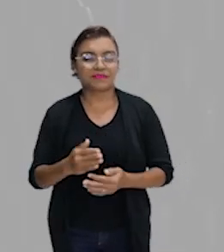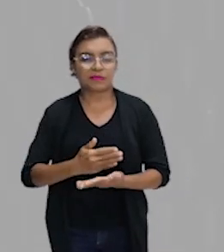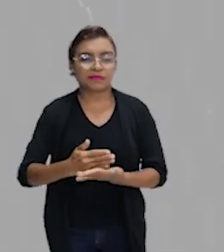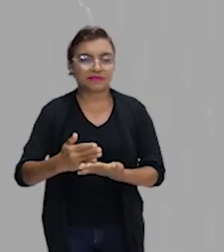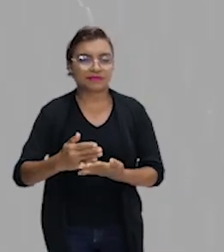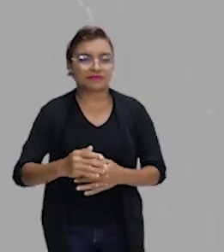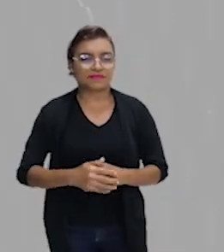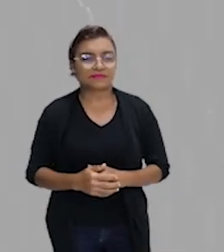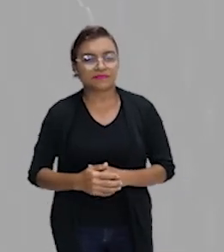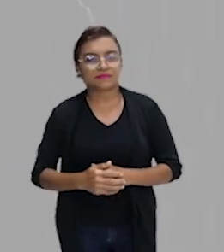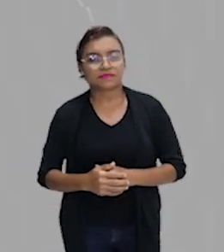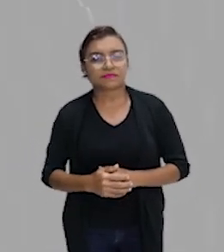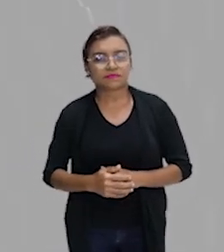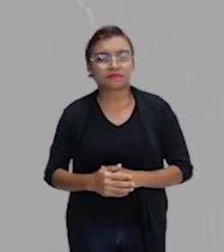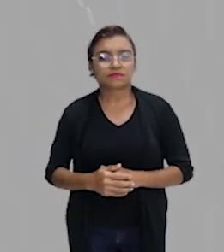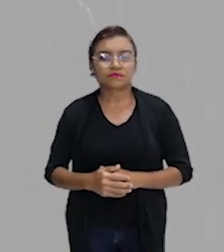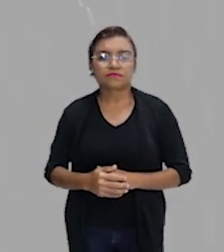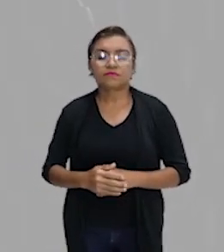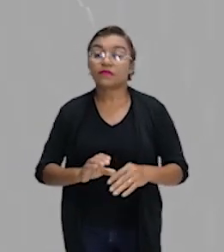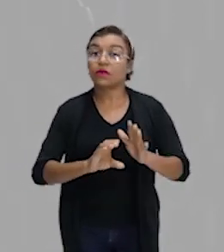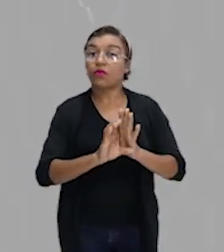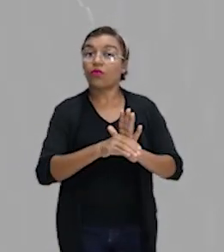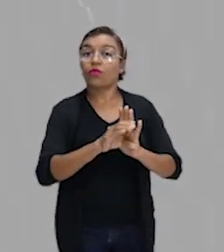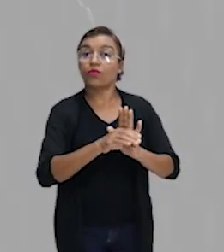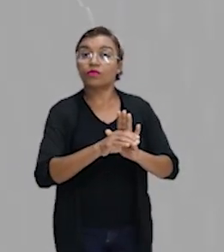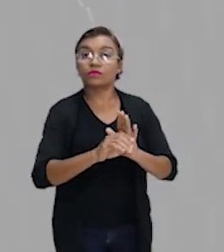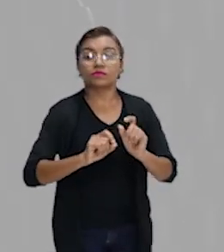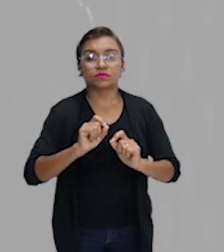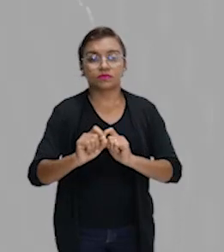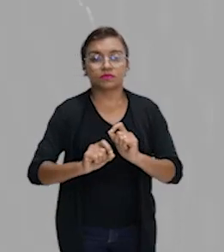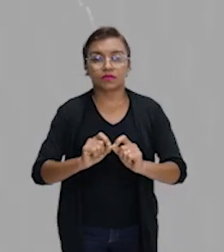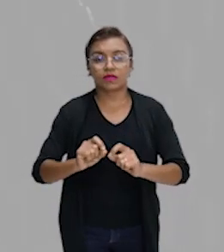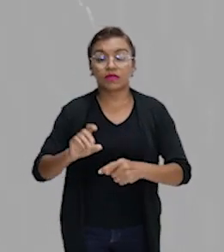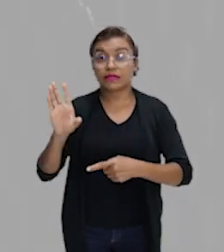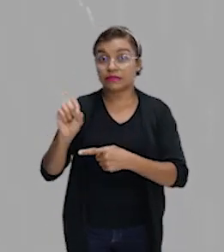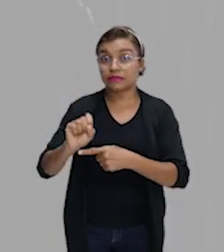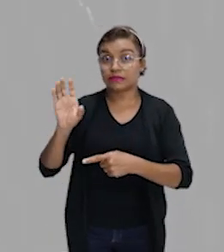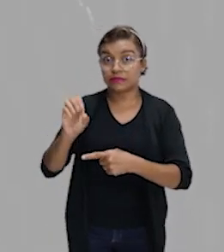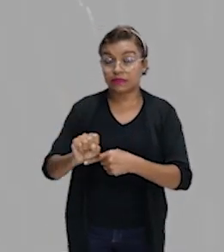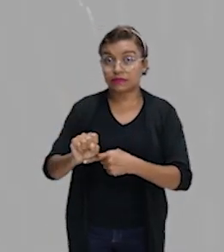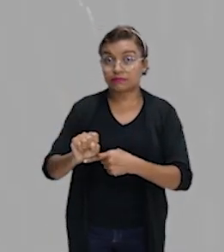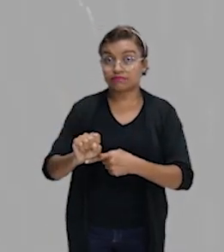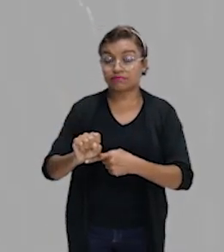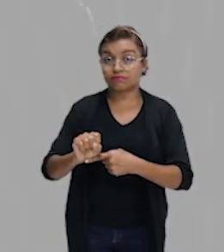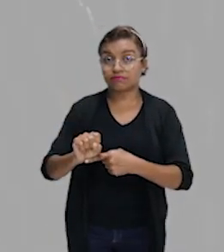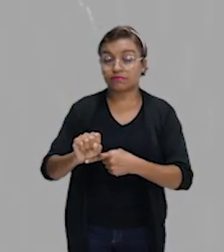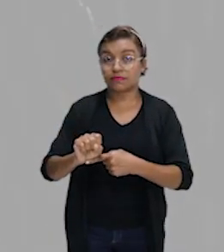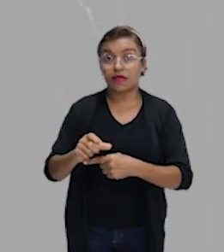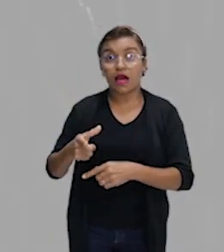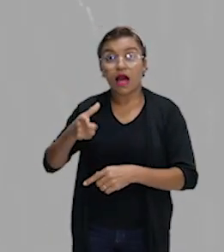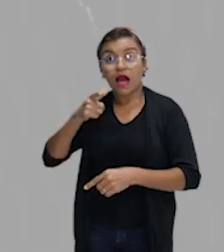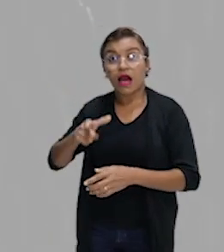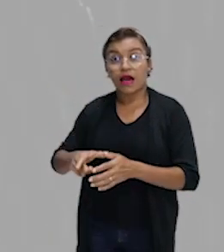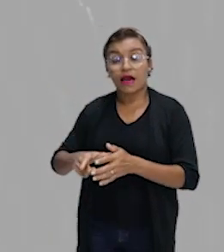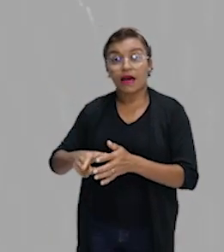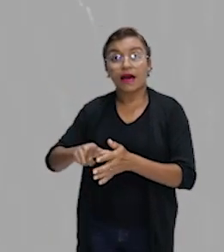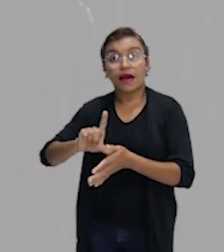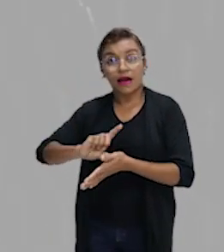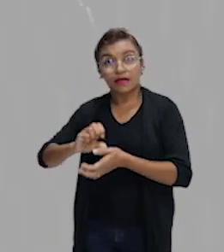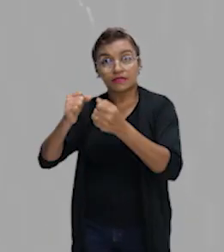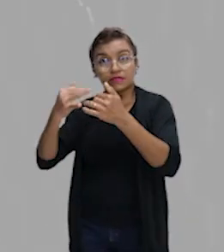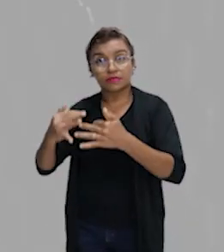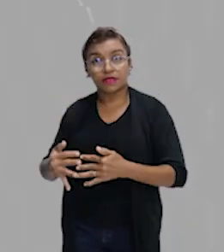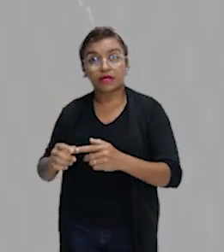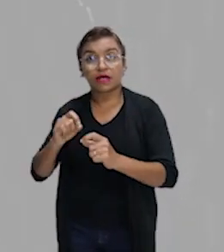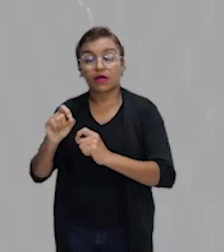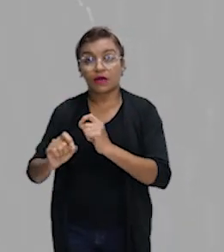começar? Então, a definição de sais. Acabei de falar sobre a definição de ácidos e a